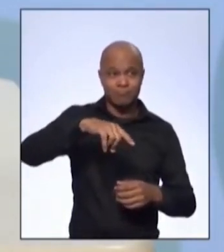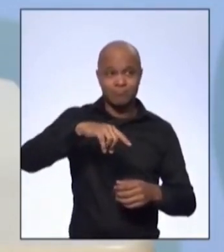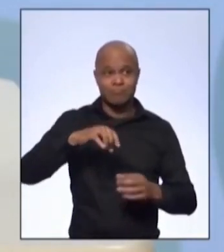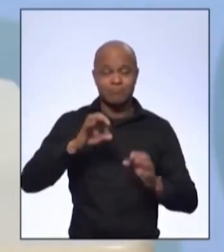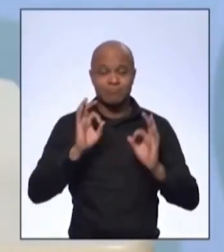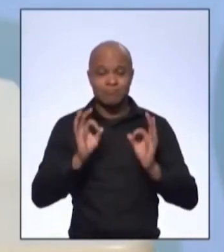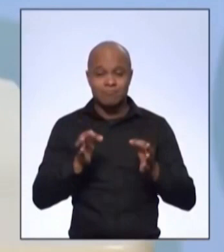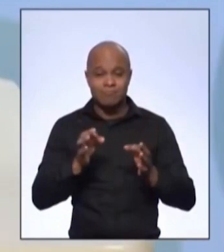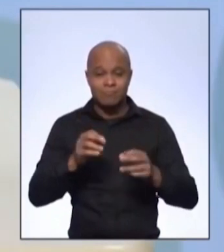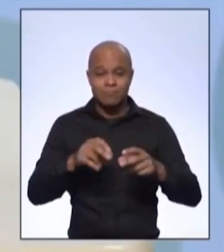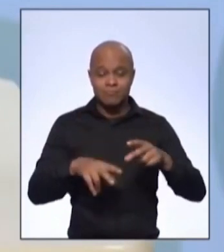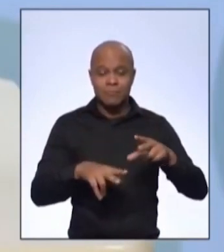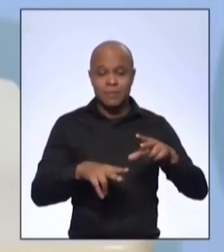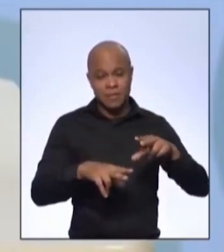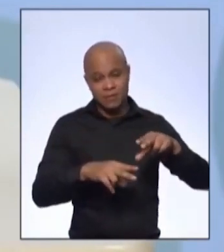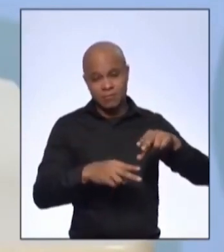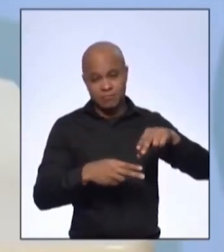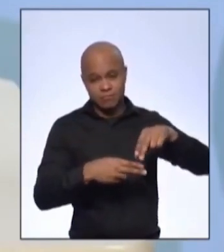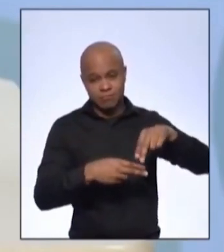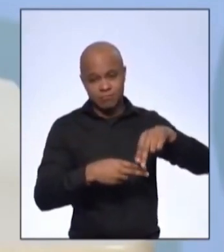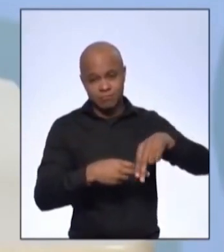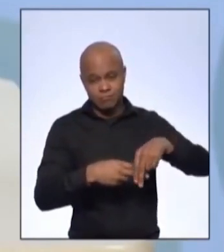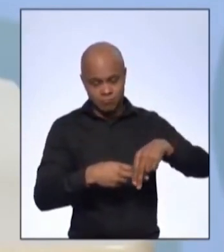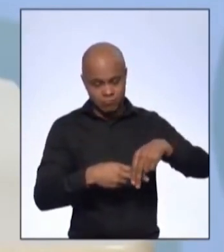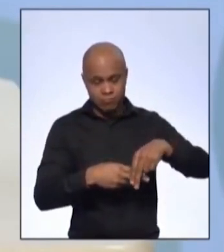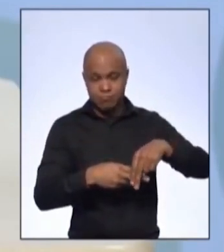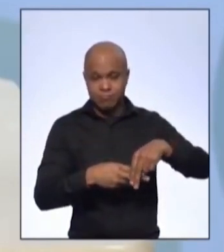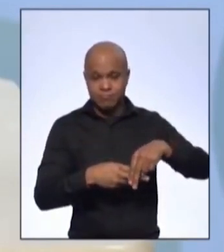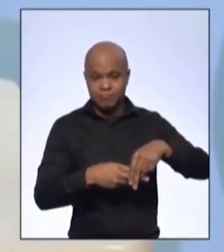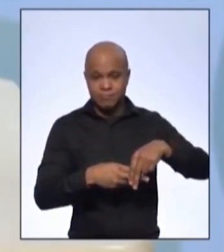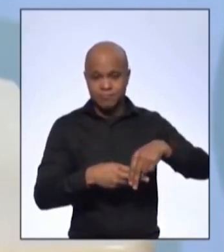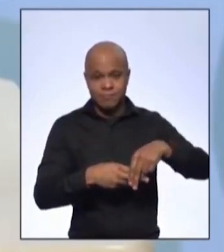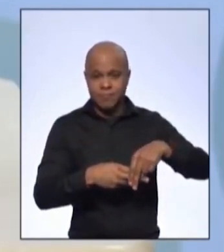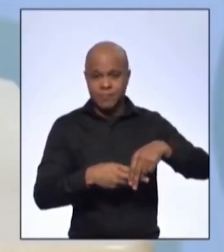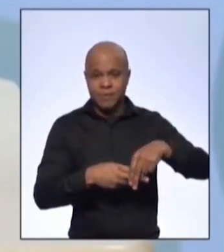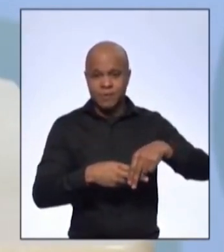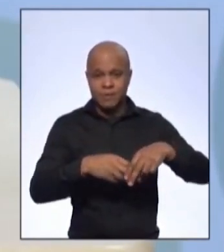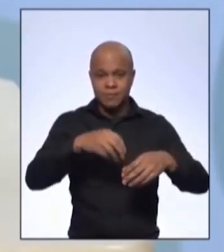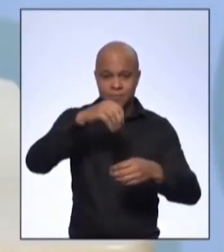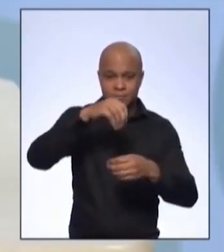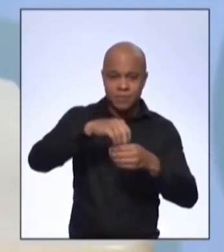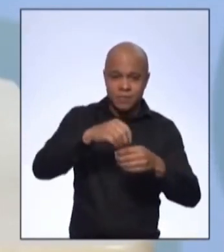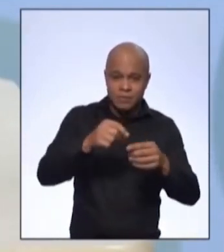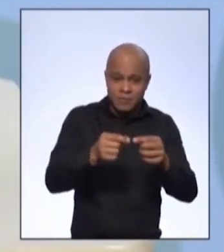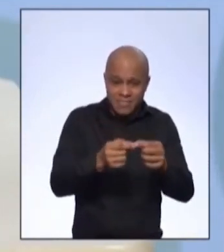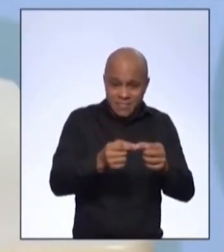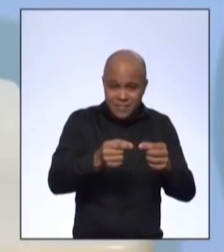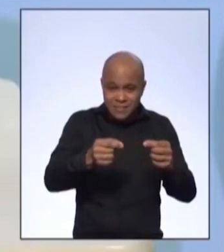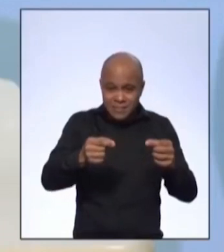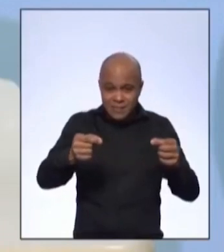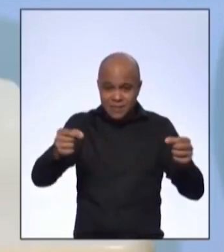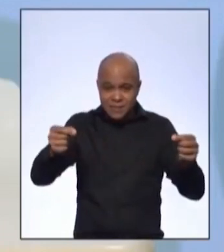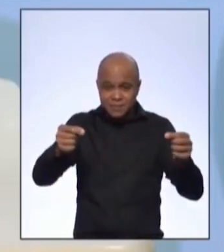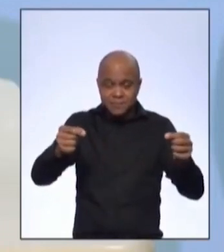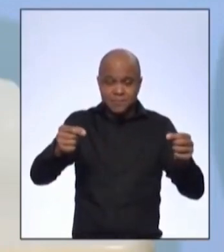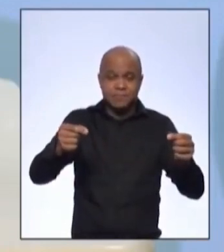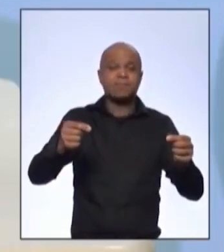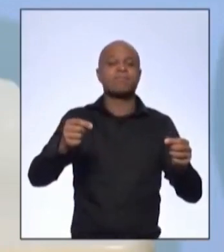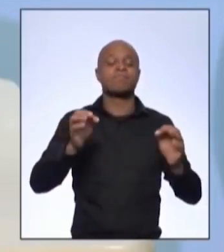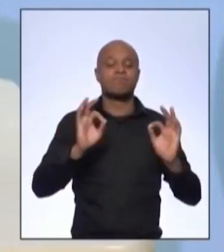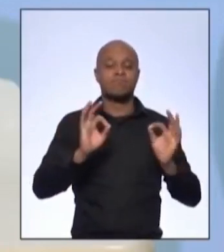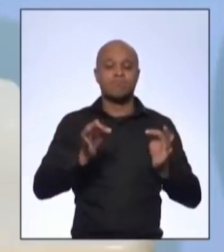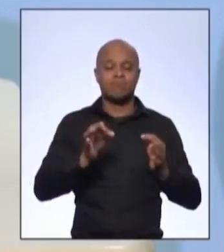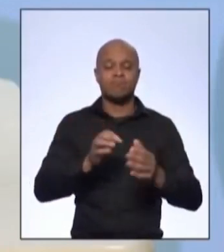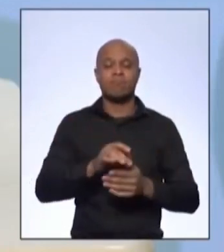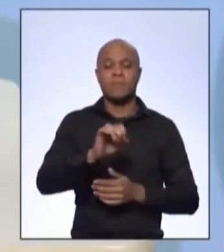Isso aqui é um clipe, tá? Esse pedaço de metal que você vê no interior é um clipe que eu estiquei ele e fiz aí um eixo.